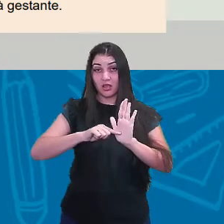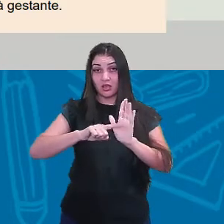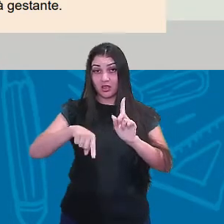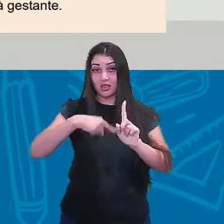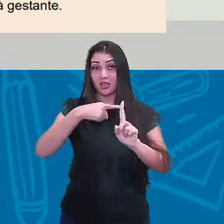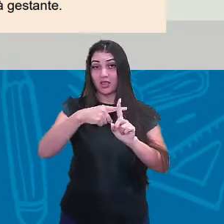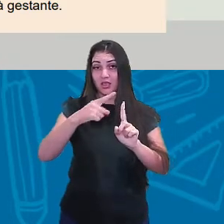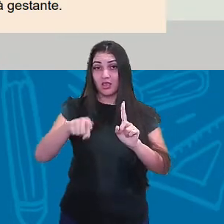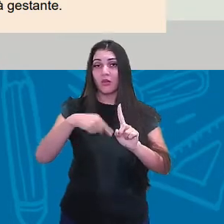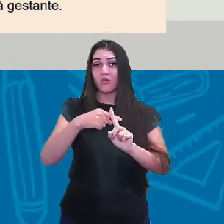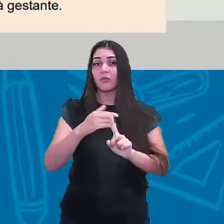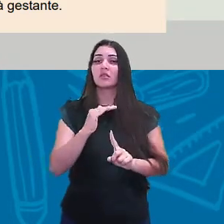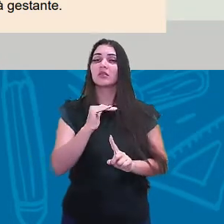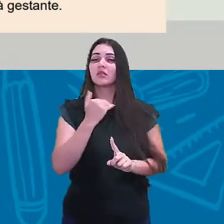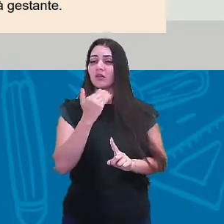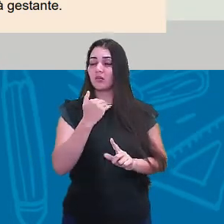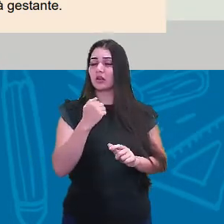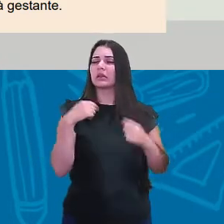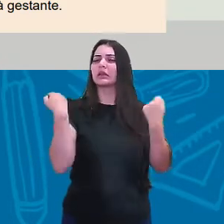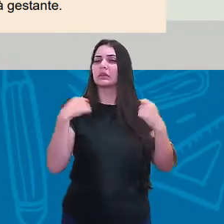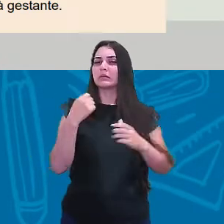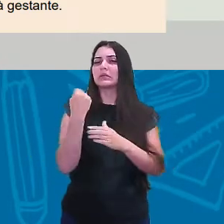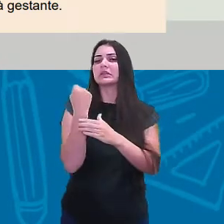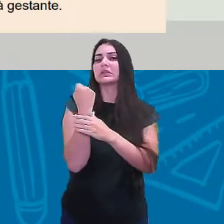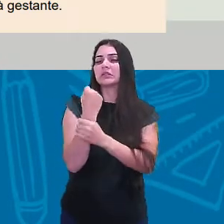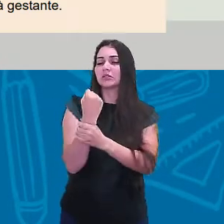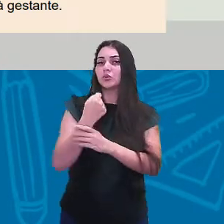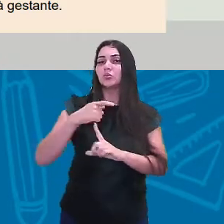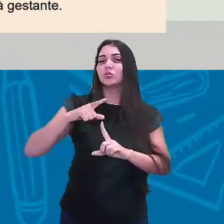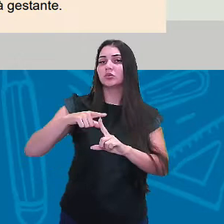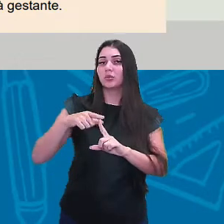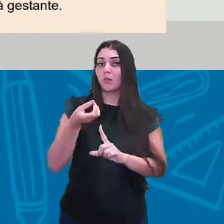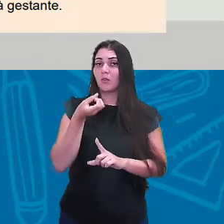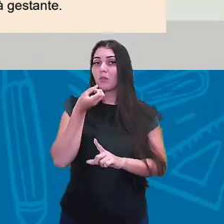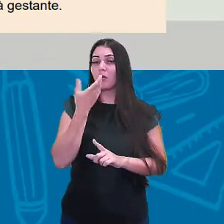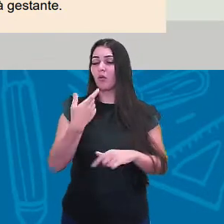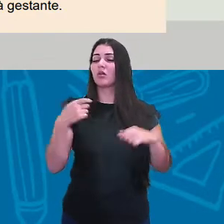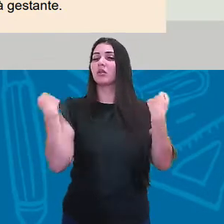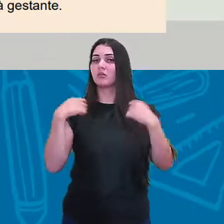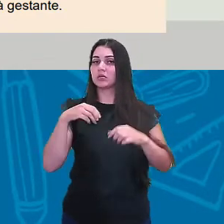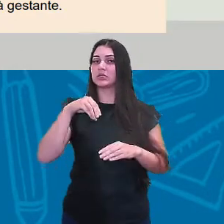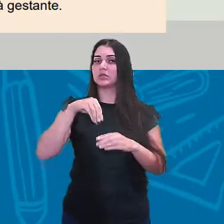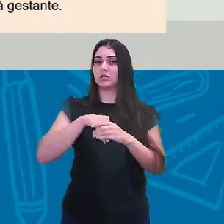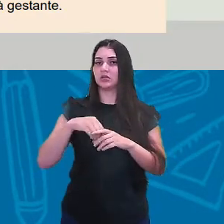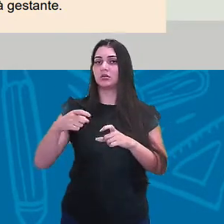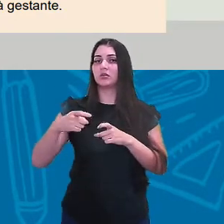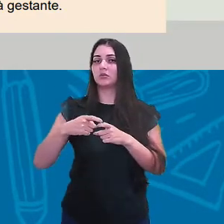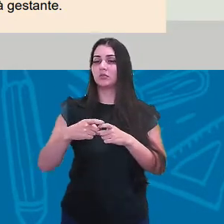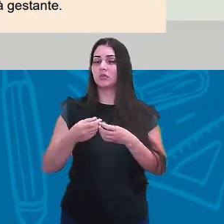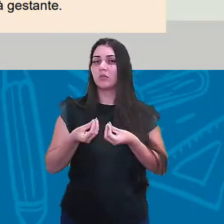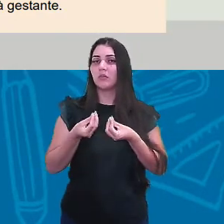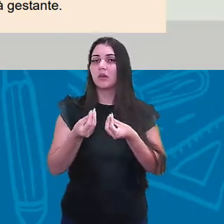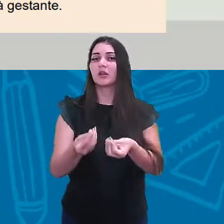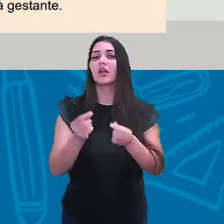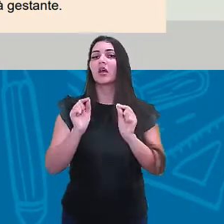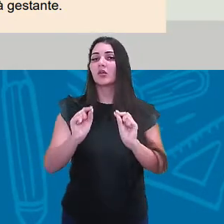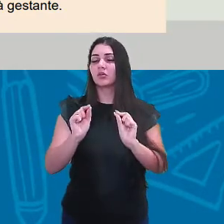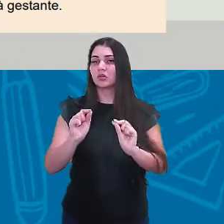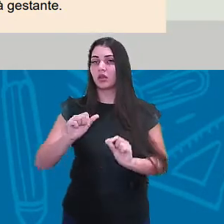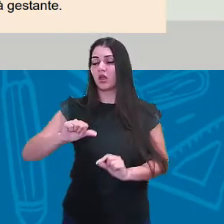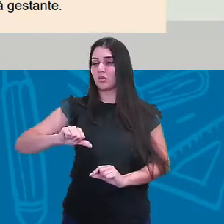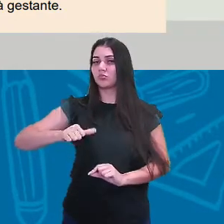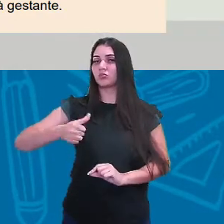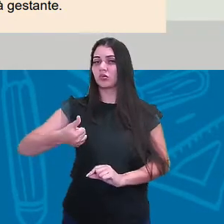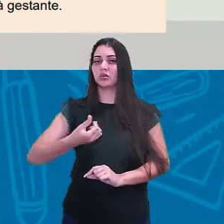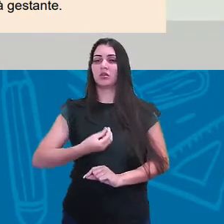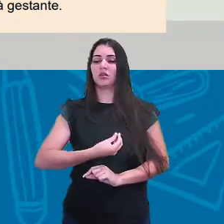precisa garantir condições boas e necessárias dentro da medicina para dar essa qualidade de vida e essa expectativa de